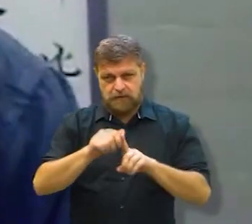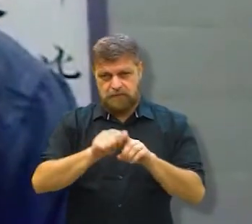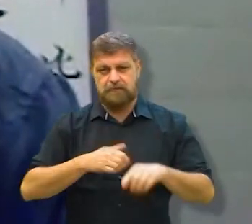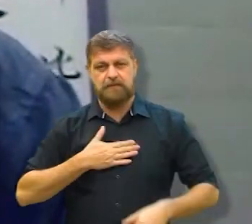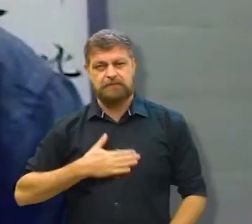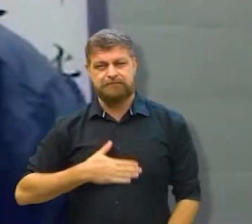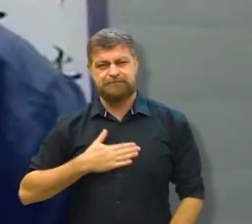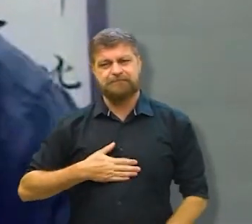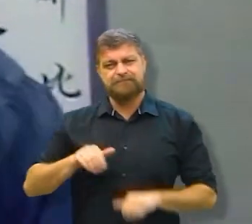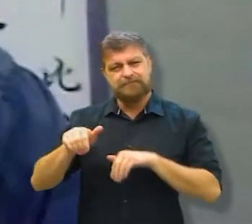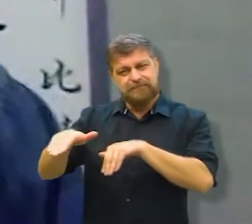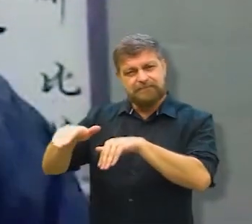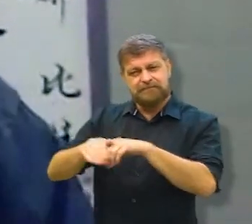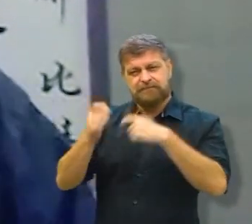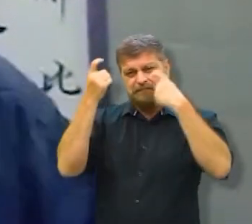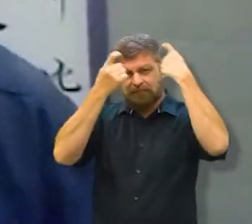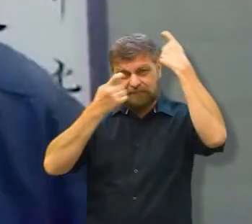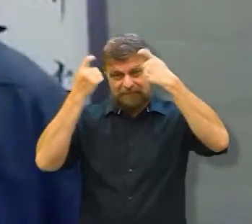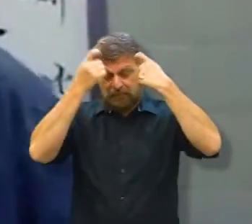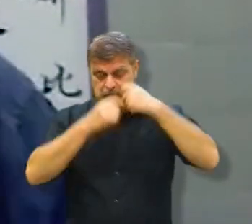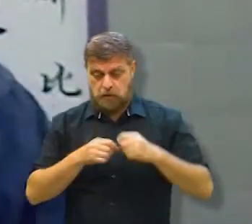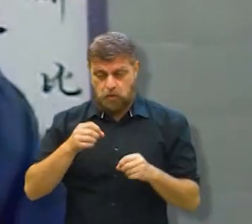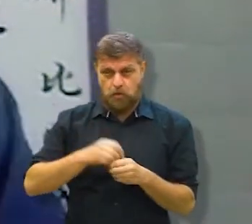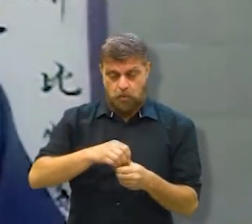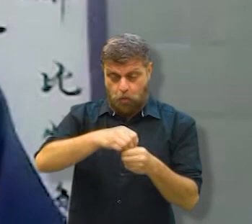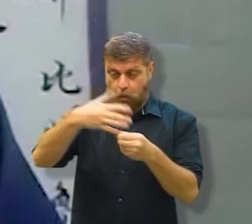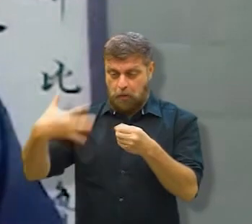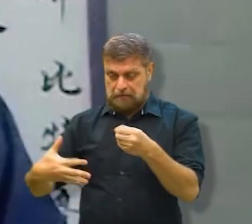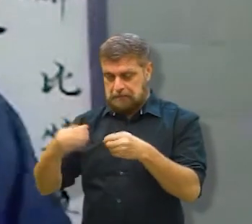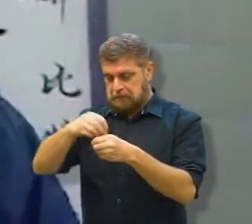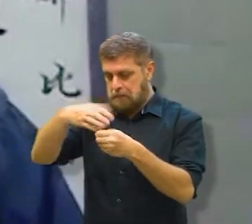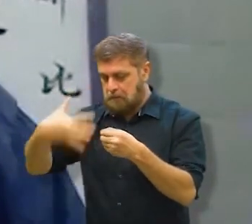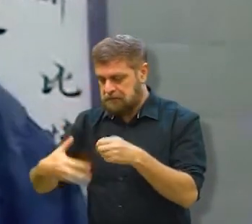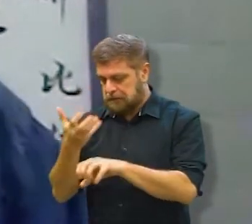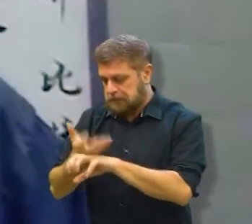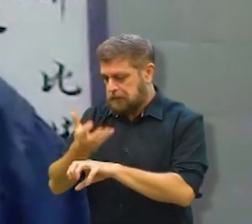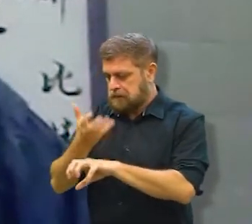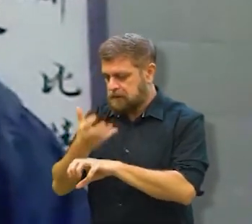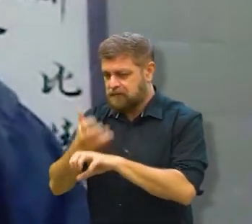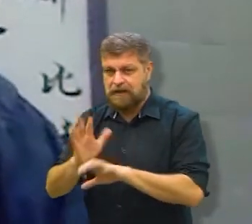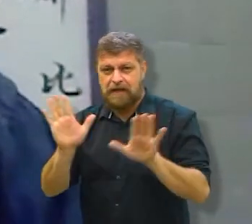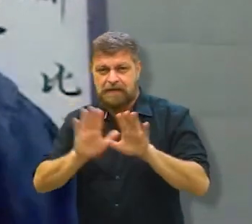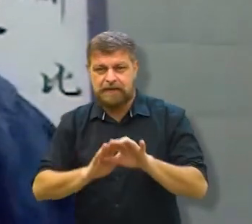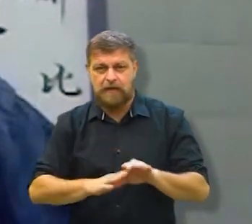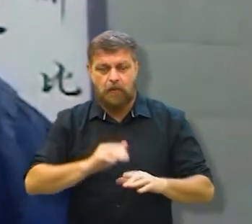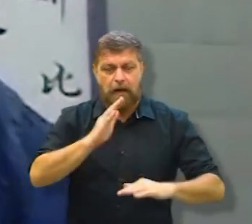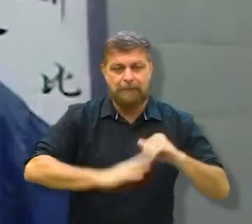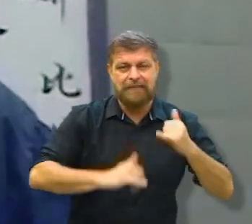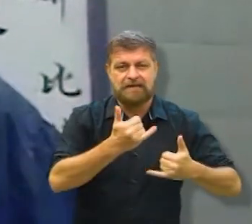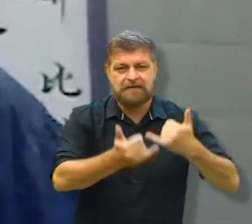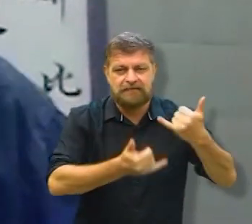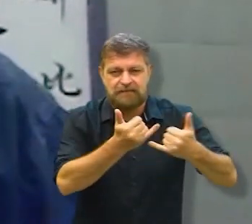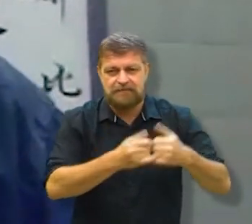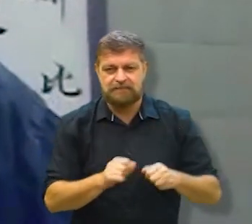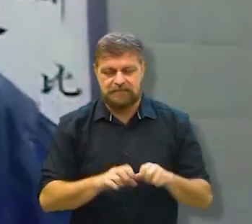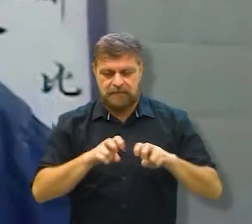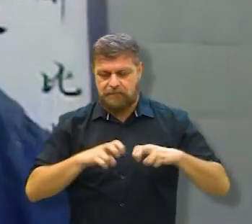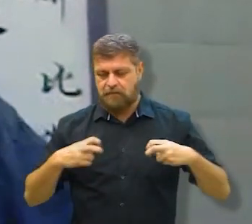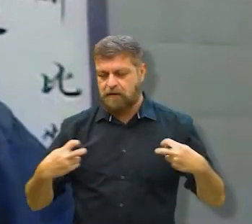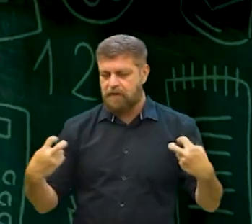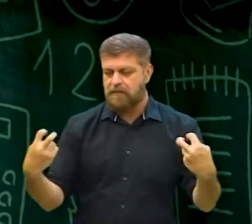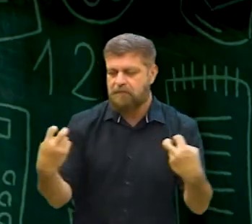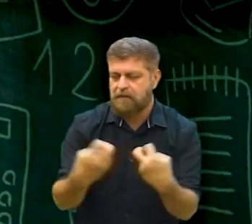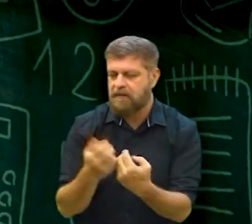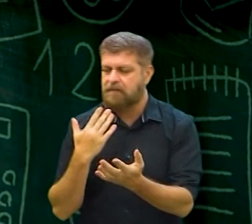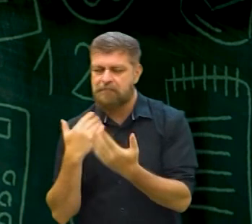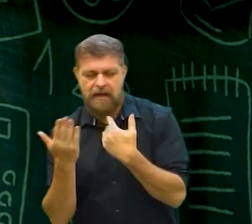mês de agosto e setembro, se preocupar muito menos com conteúdo e se preocupar muito mais com atividades lúdicas. Vamos fazer